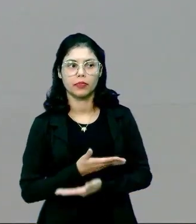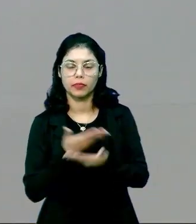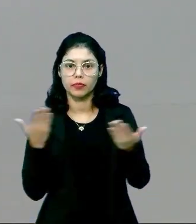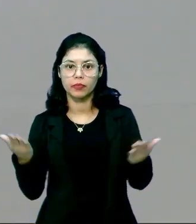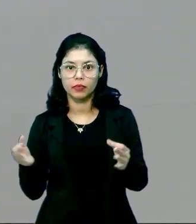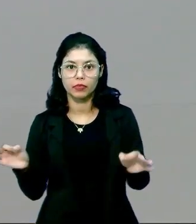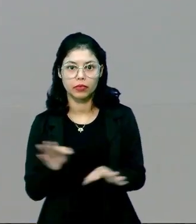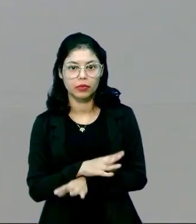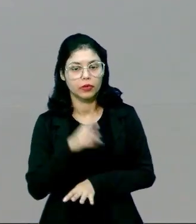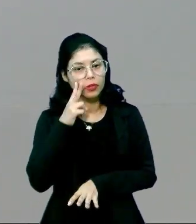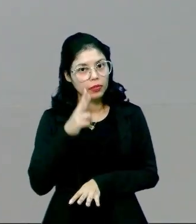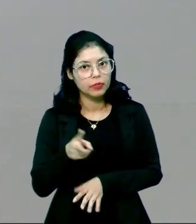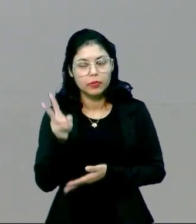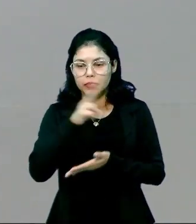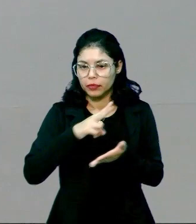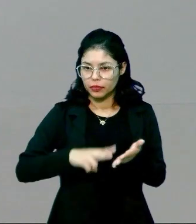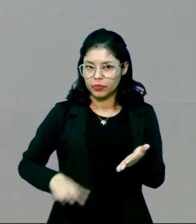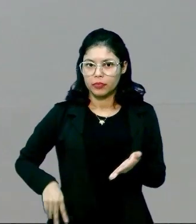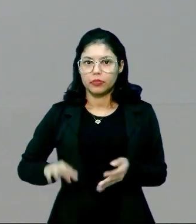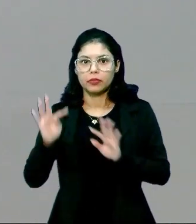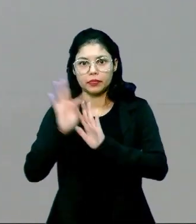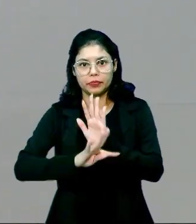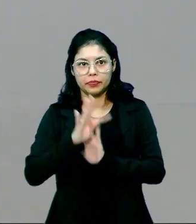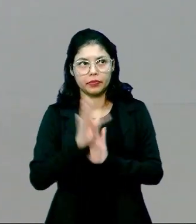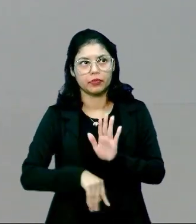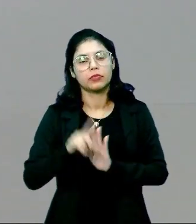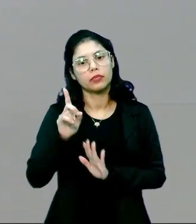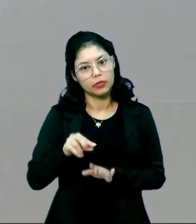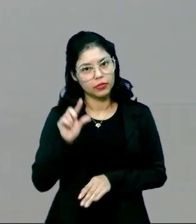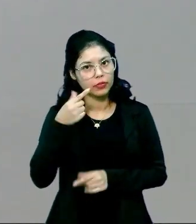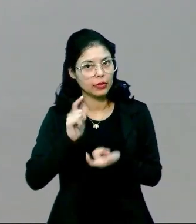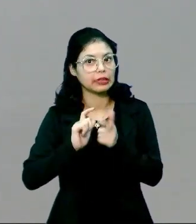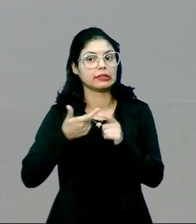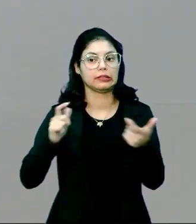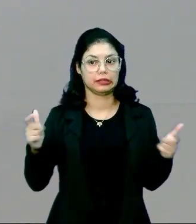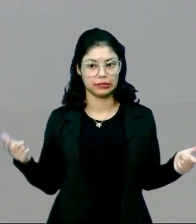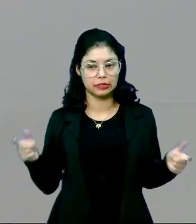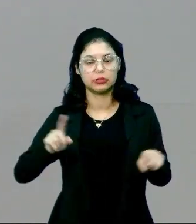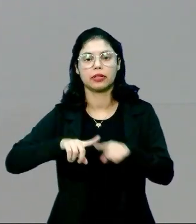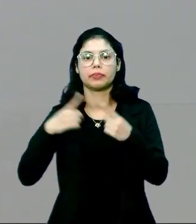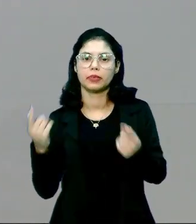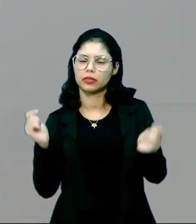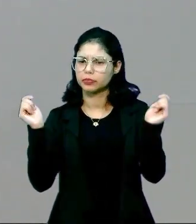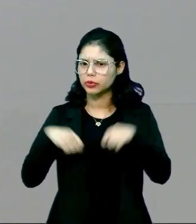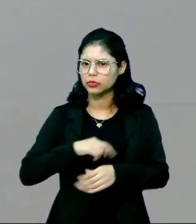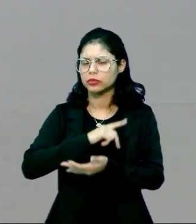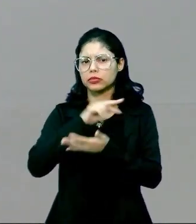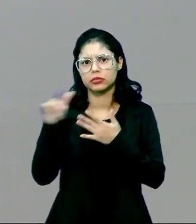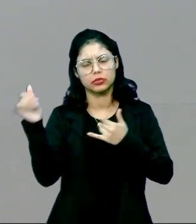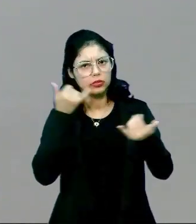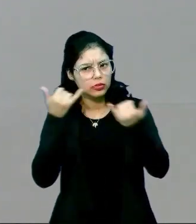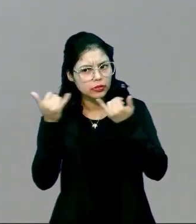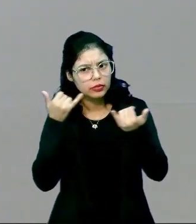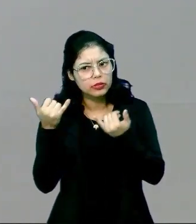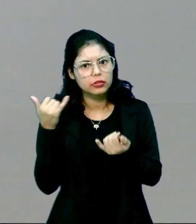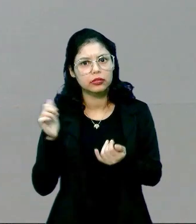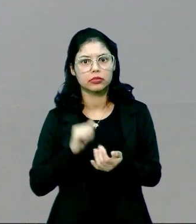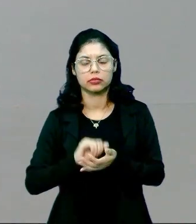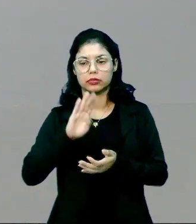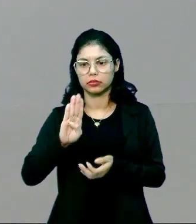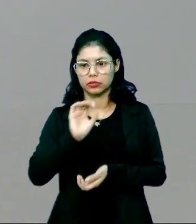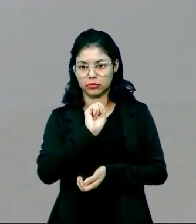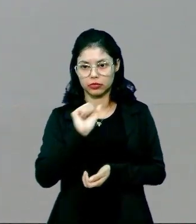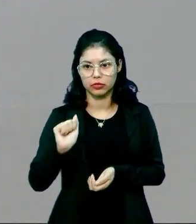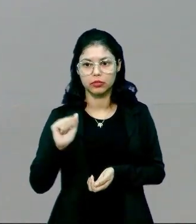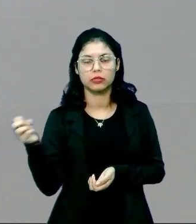então acabamos de fazer a leitura desse texto ele é um pouco longo porém ele possui várias informações sobre a Bossa